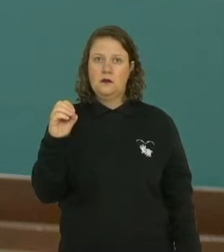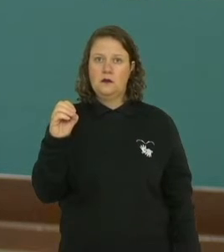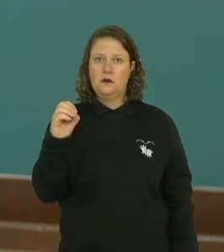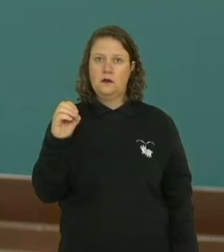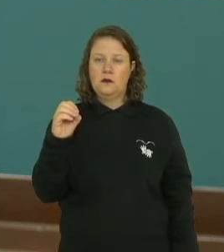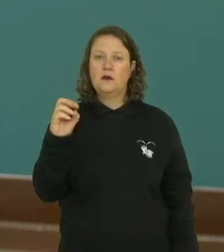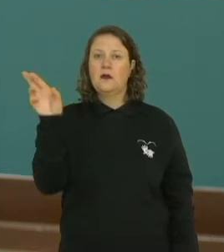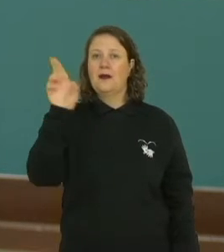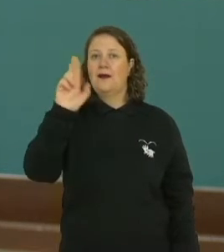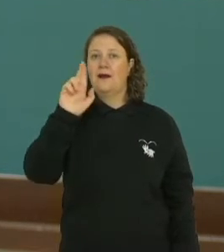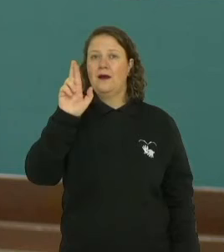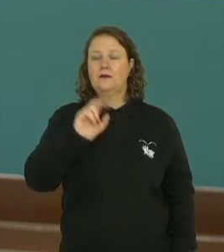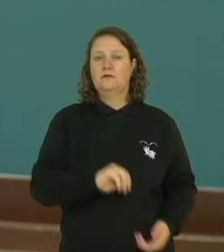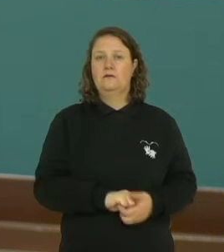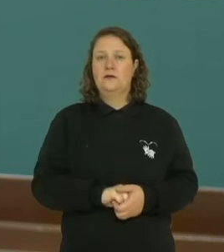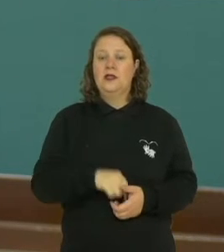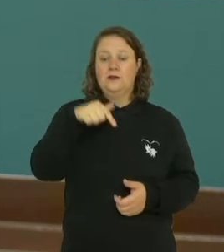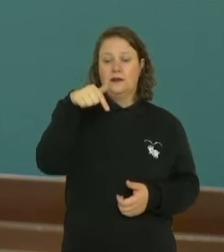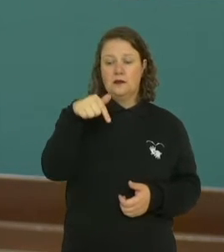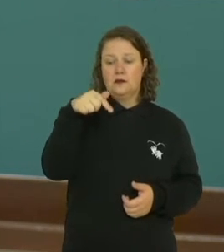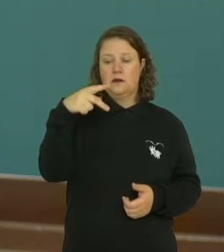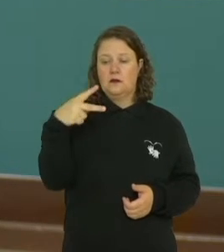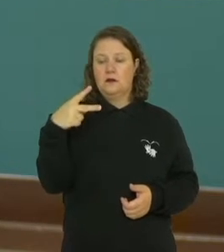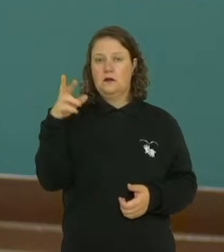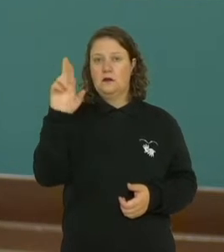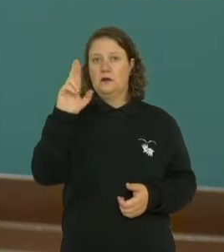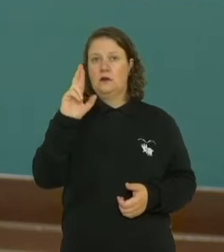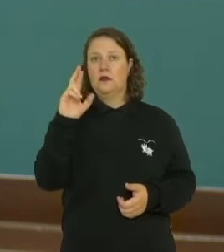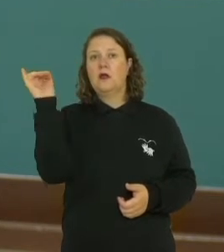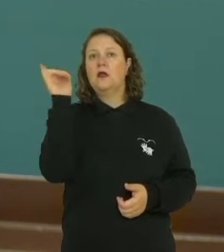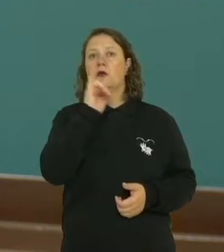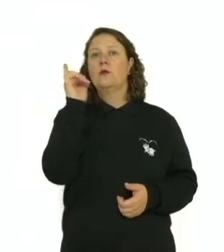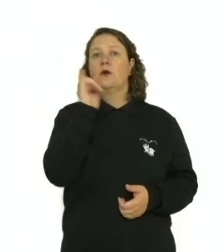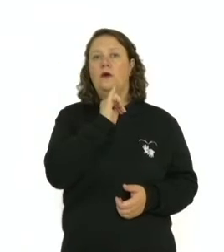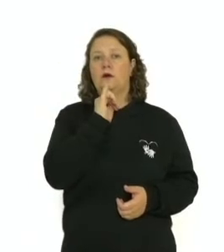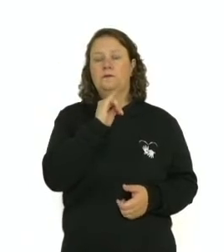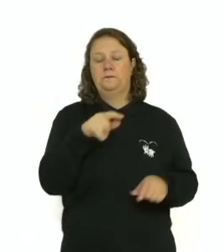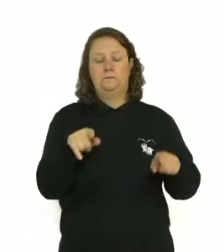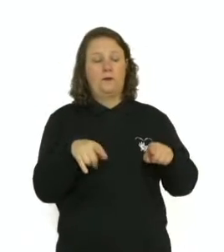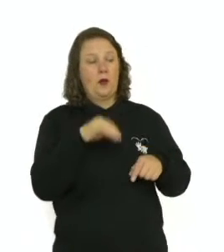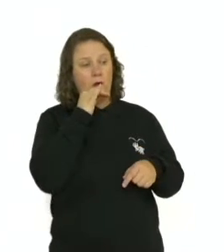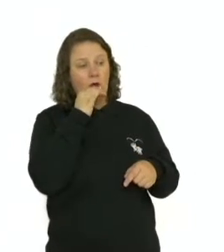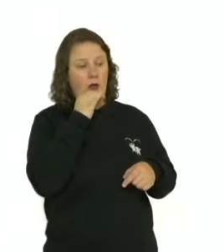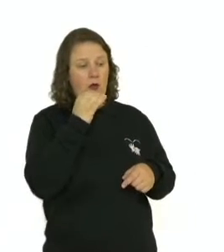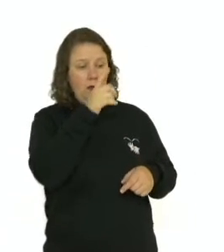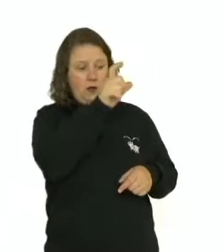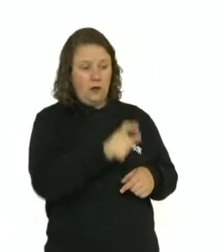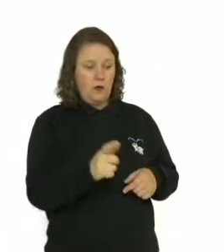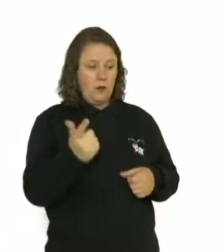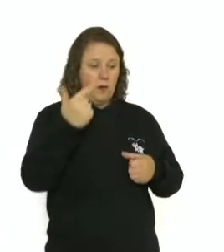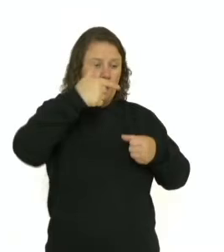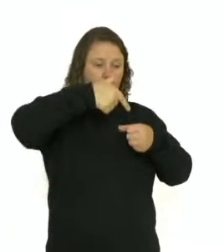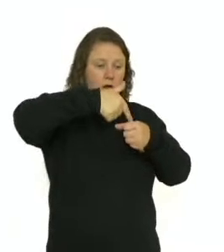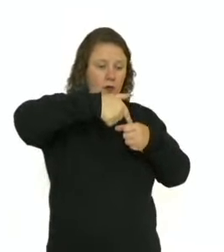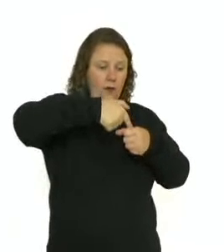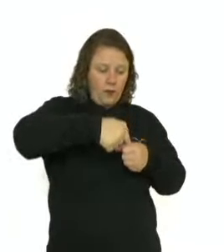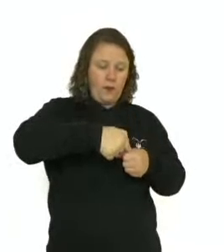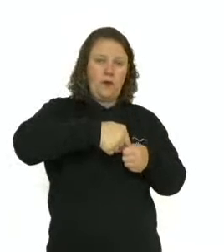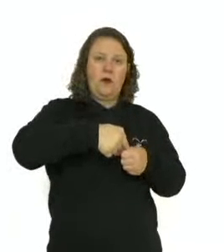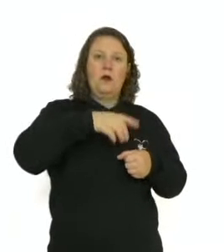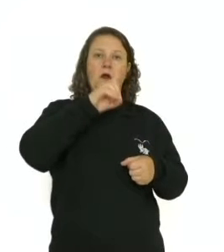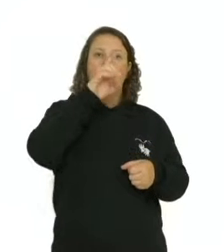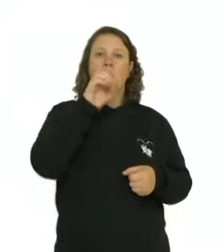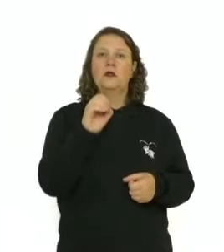R$72 é o imposto que você está pagando. Quando alguém abastece o carro com gasolina, quase 62% do valor pago